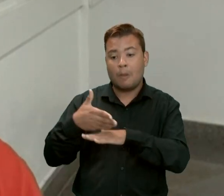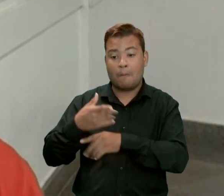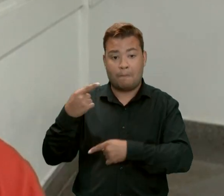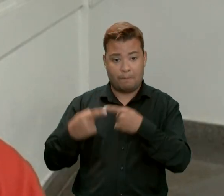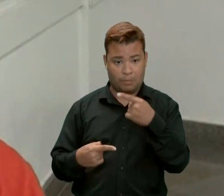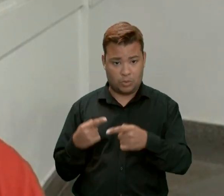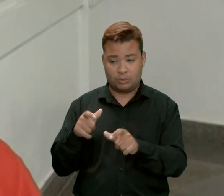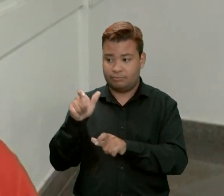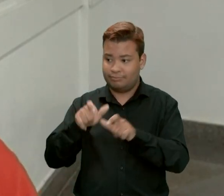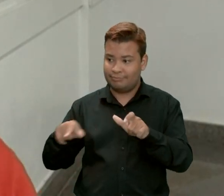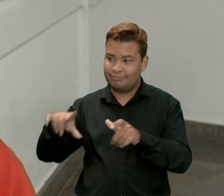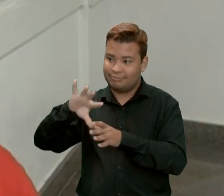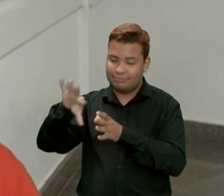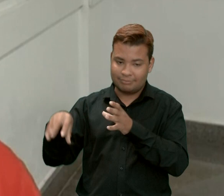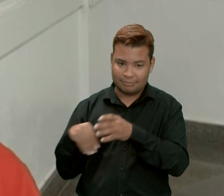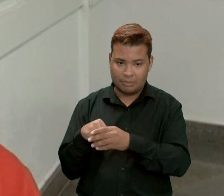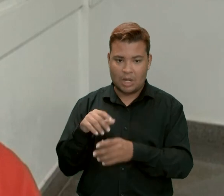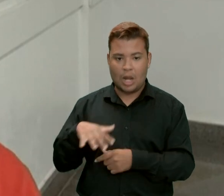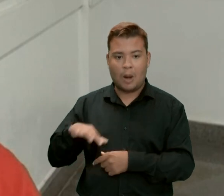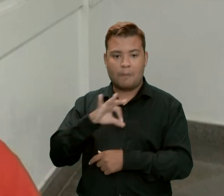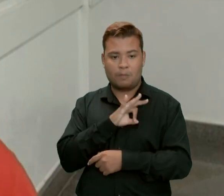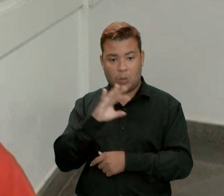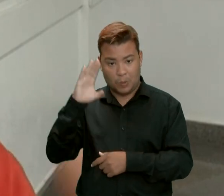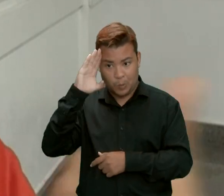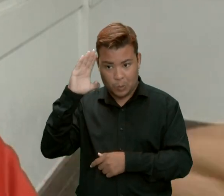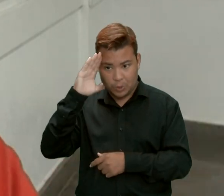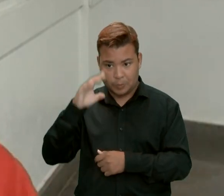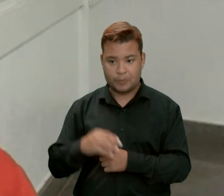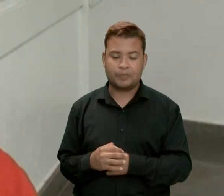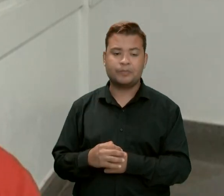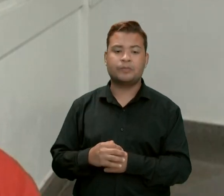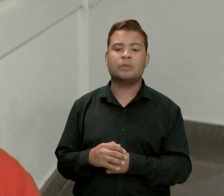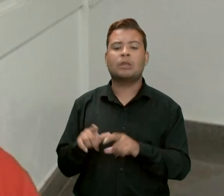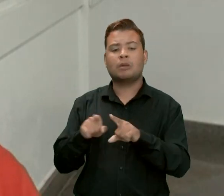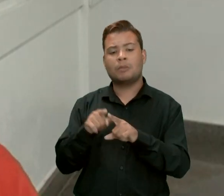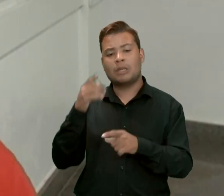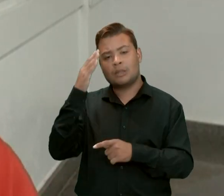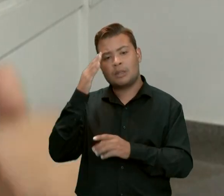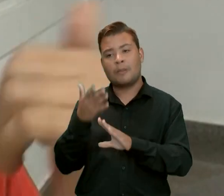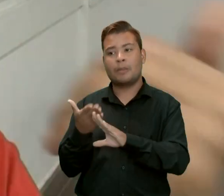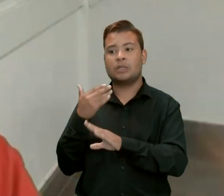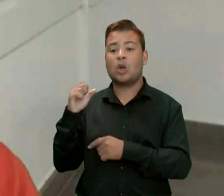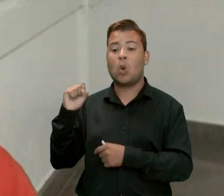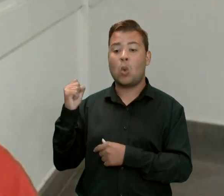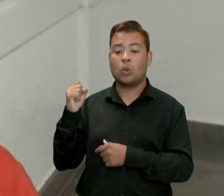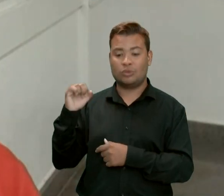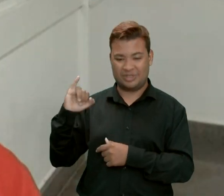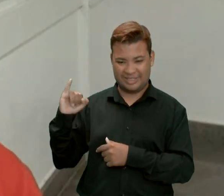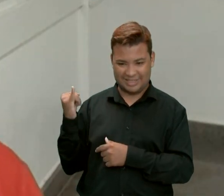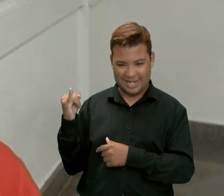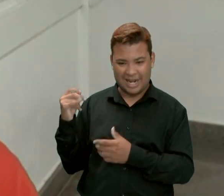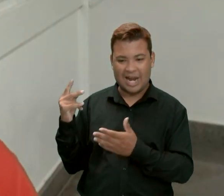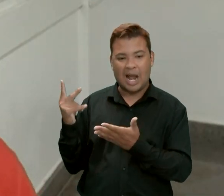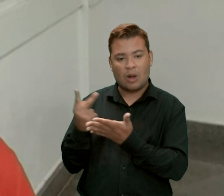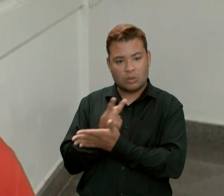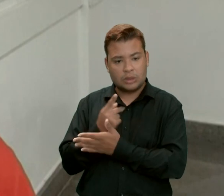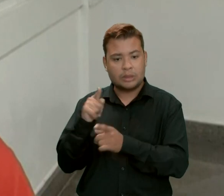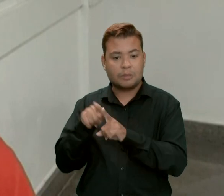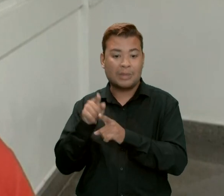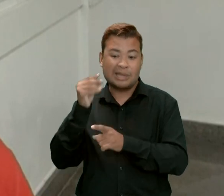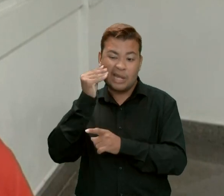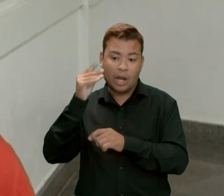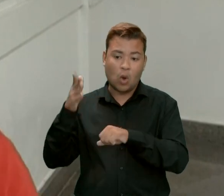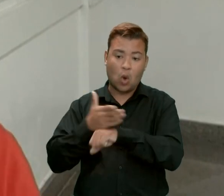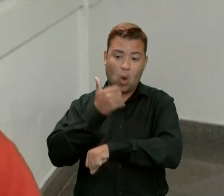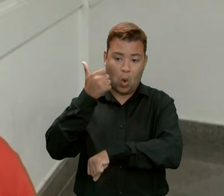chamando de agentes da força, numa tentativa também de compreender o que aconteceu no 8 de janeiro, a tentativa de golpe que aconteceu no nosso